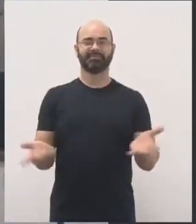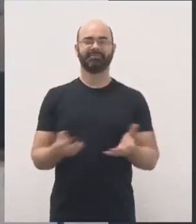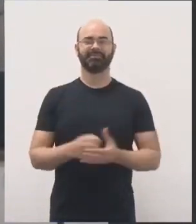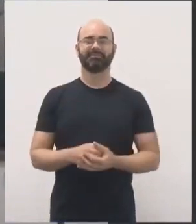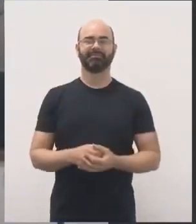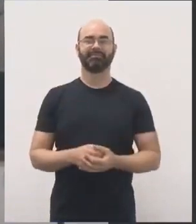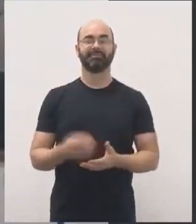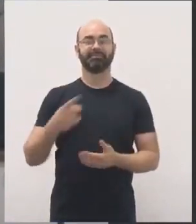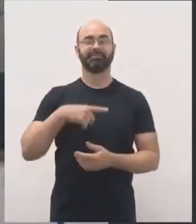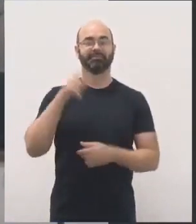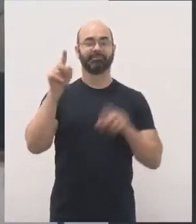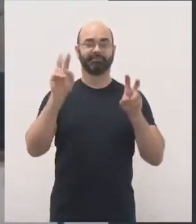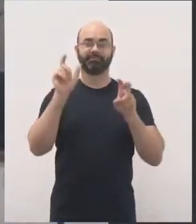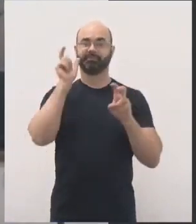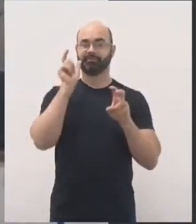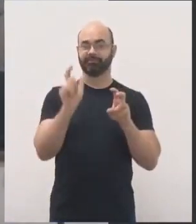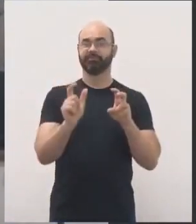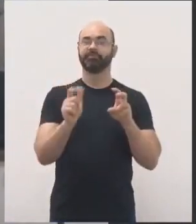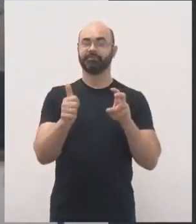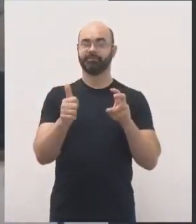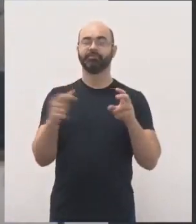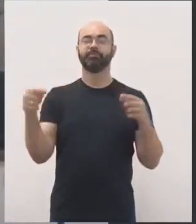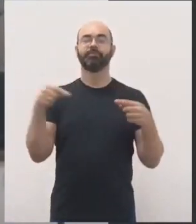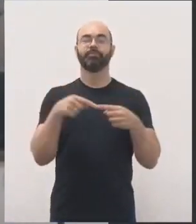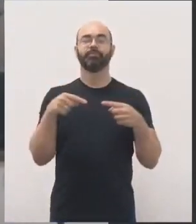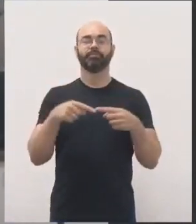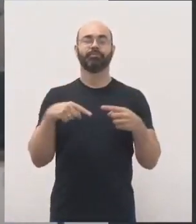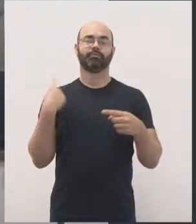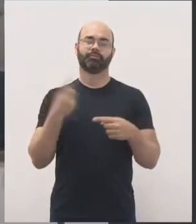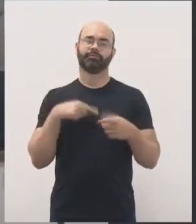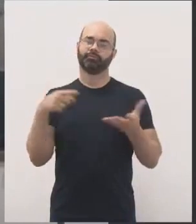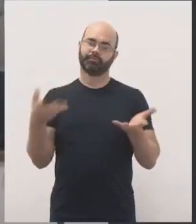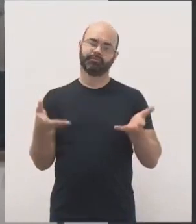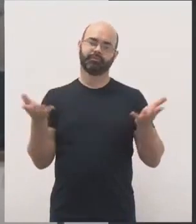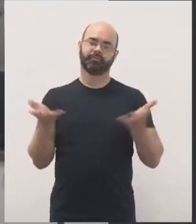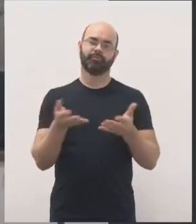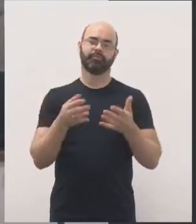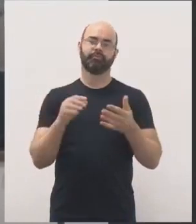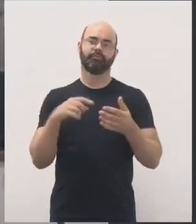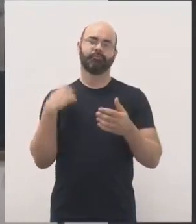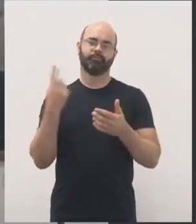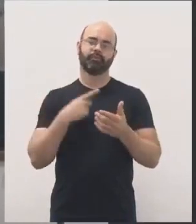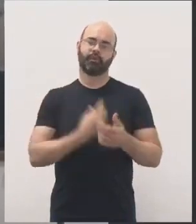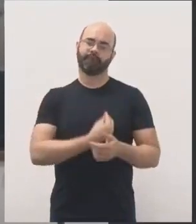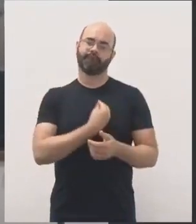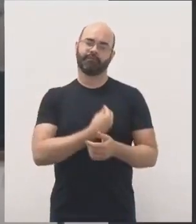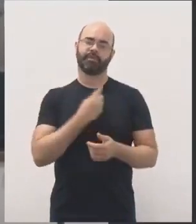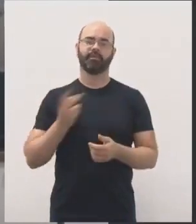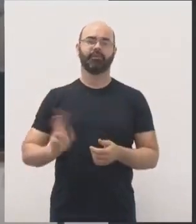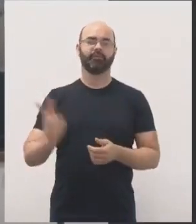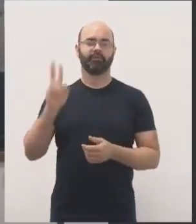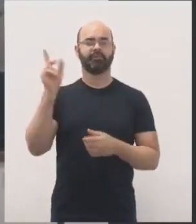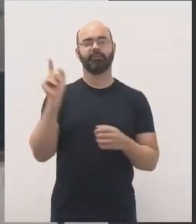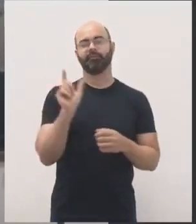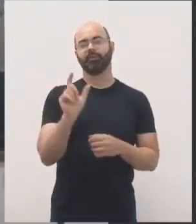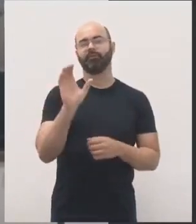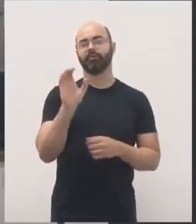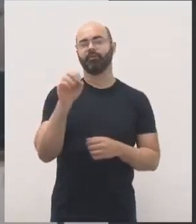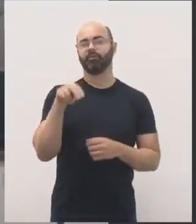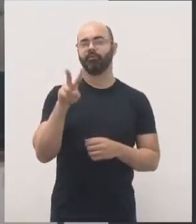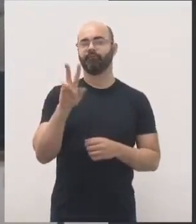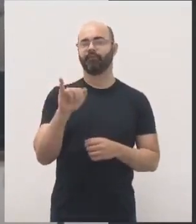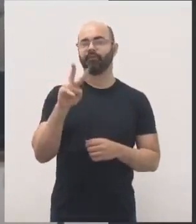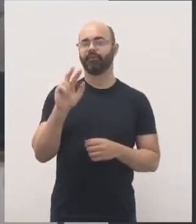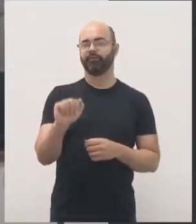muito interessante e pertinente, considerando que nós estamos no mês da valorização da vida. Então, o Conviva,